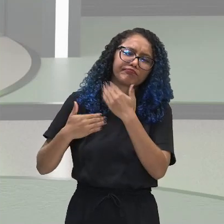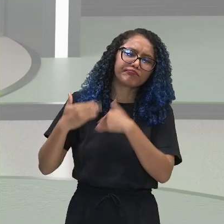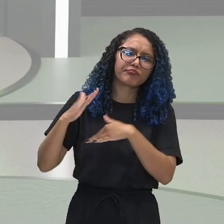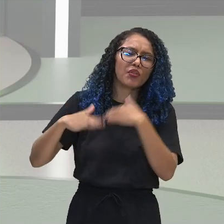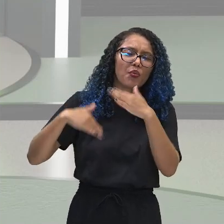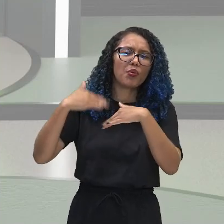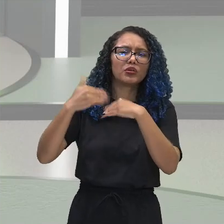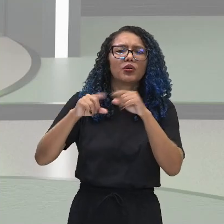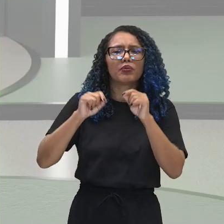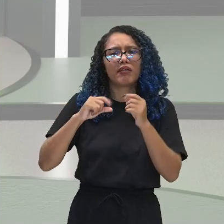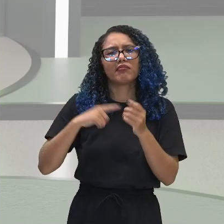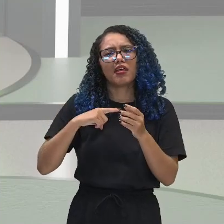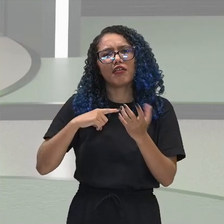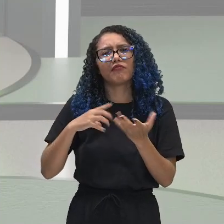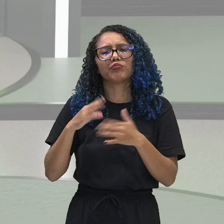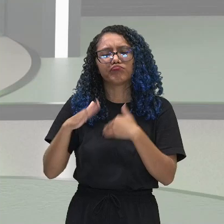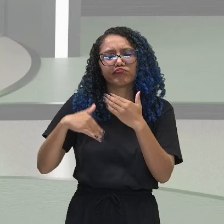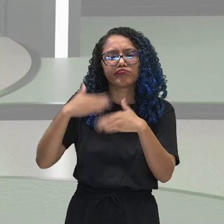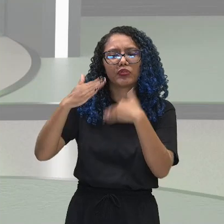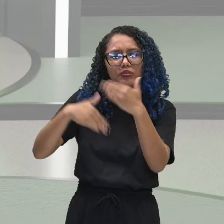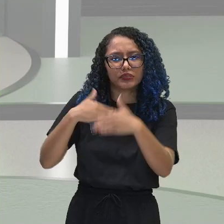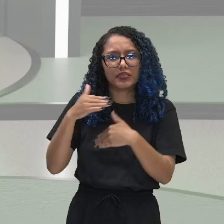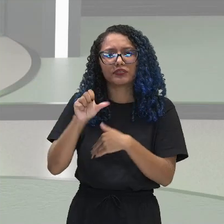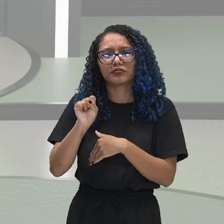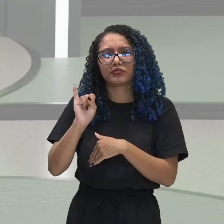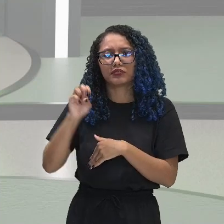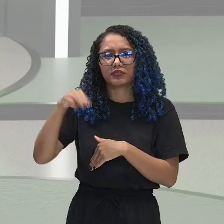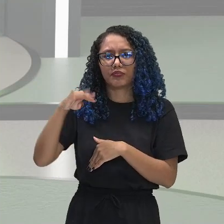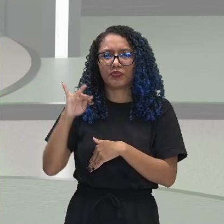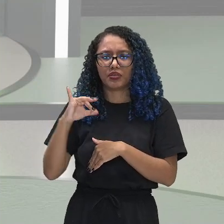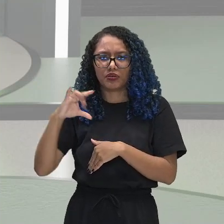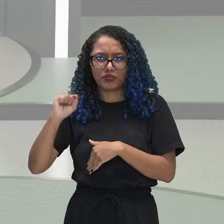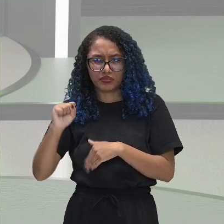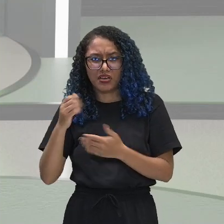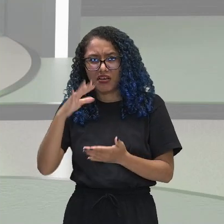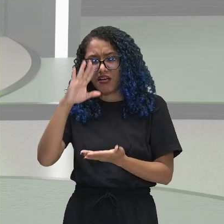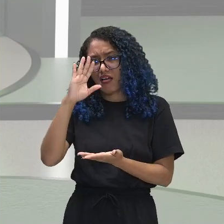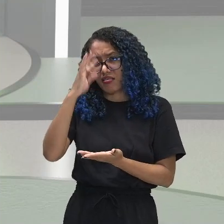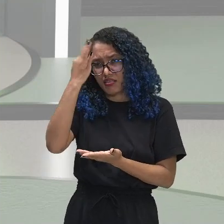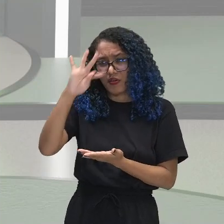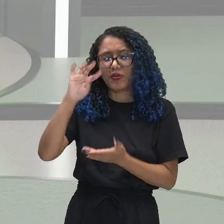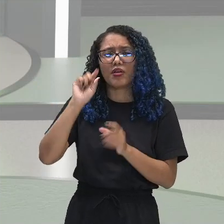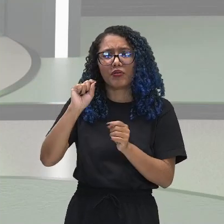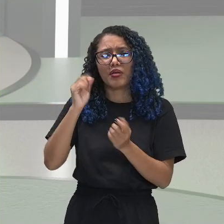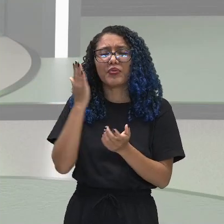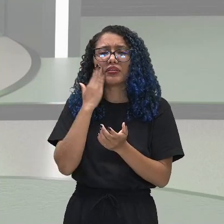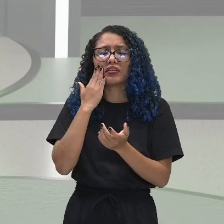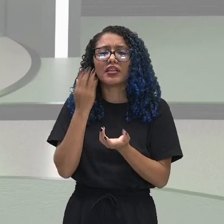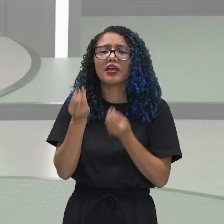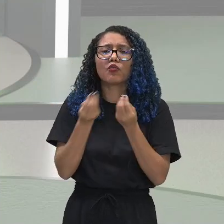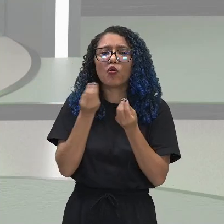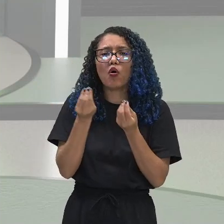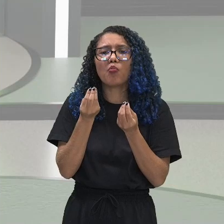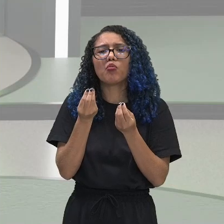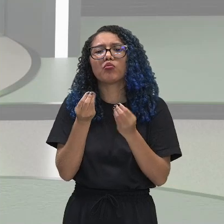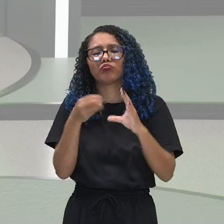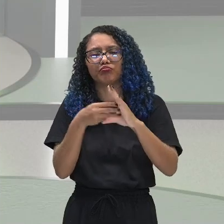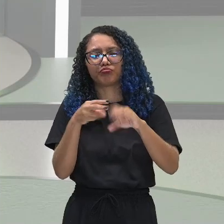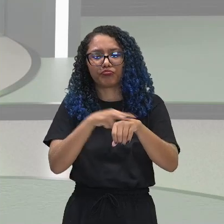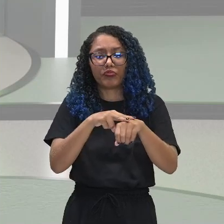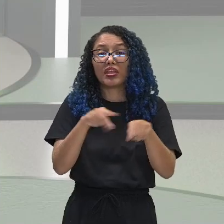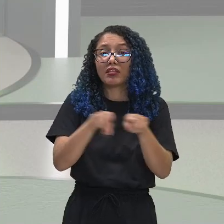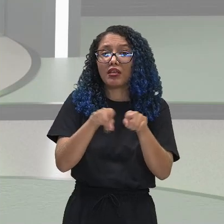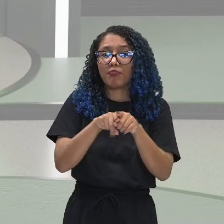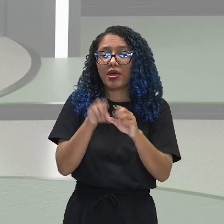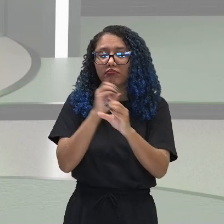uma endossimbiose. A melhor explicação para entender por que o cloroplasto, assim como a mitocôndria,